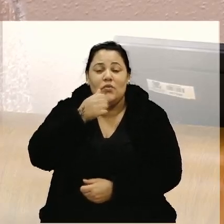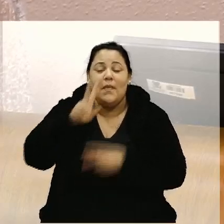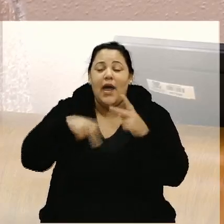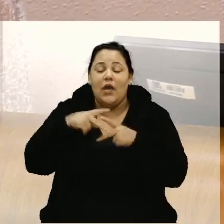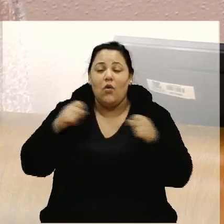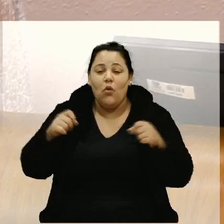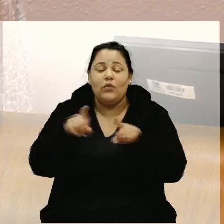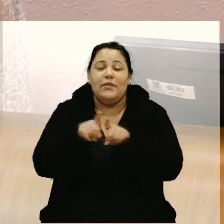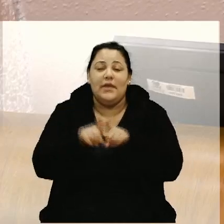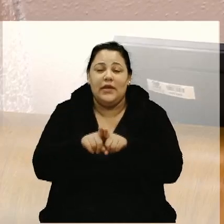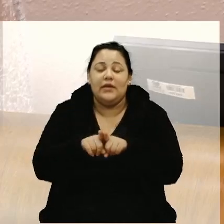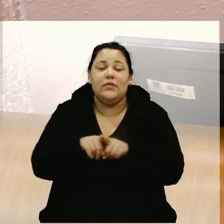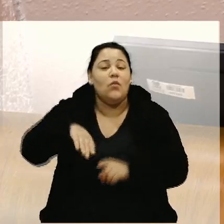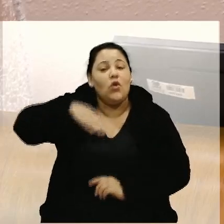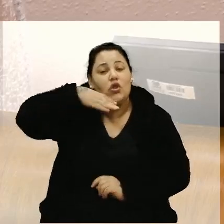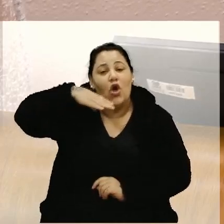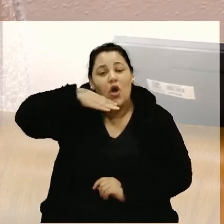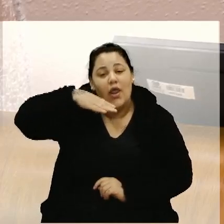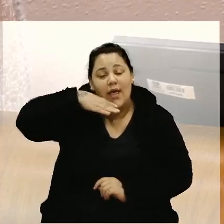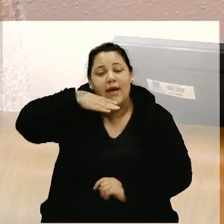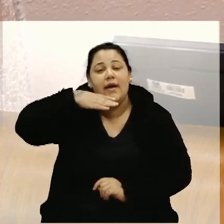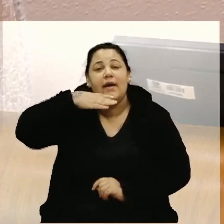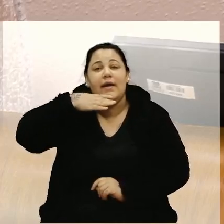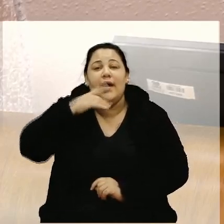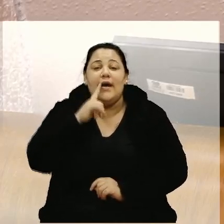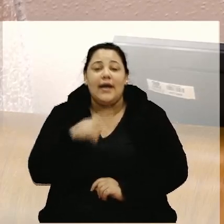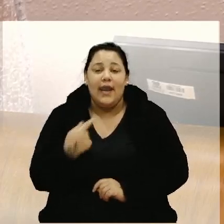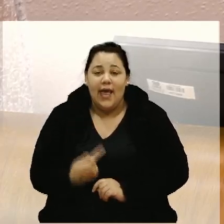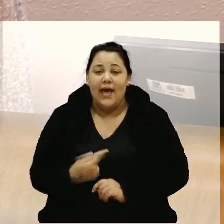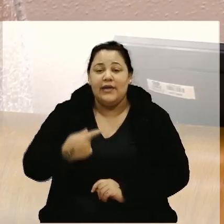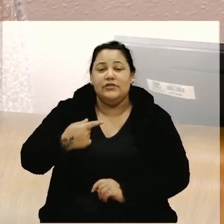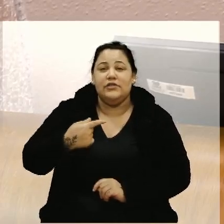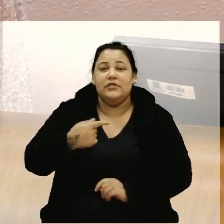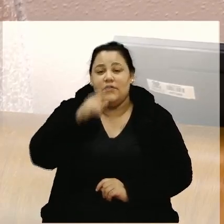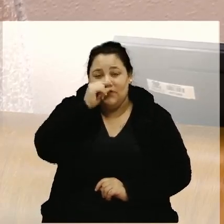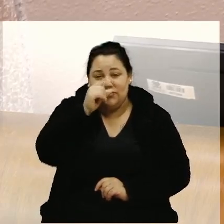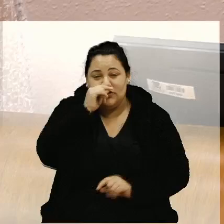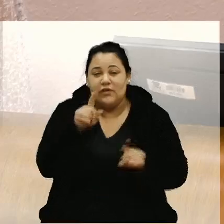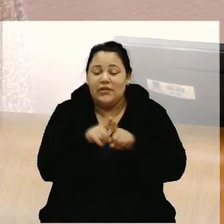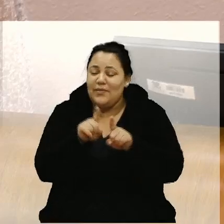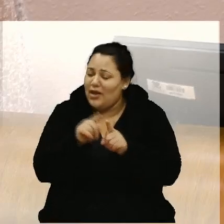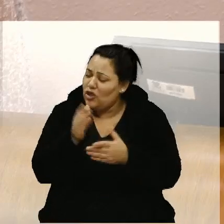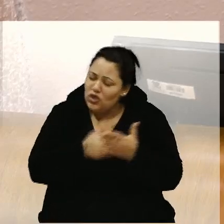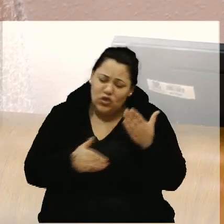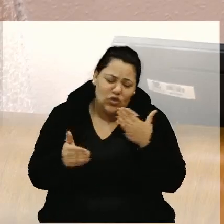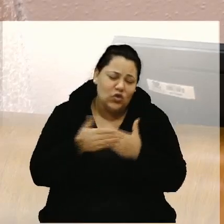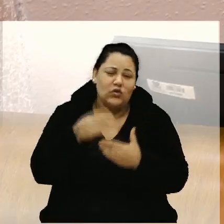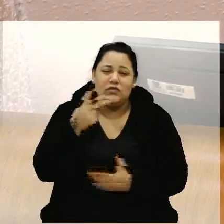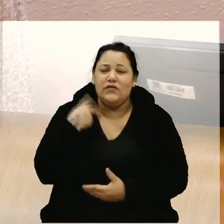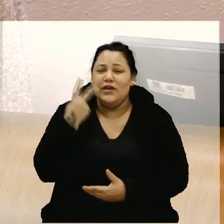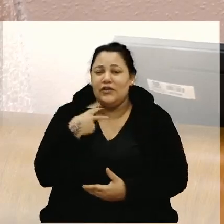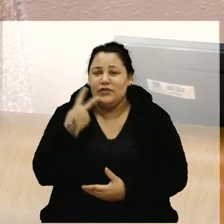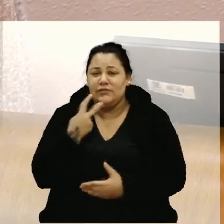vereadora Gladys, Sandro Fantinel, que também está junto conosco. Aí todos os vereadores, né, que promoveram